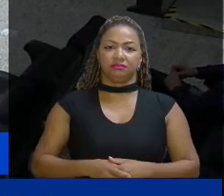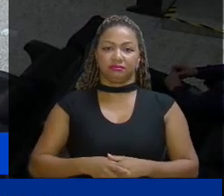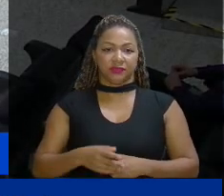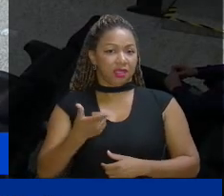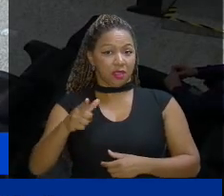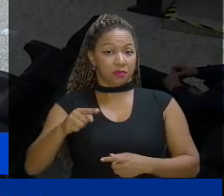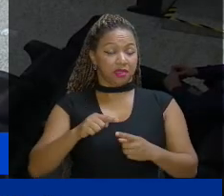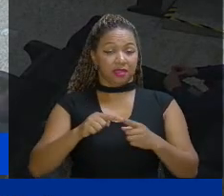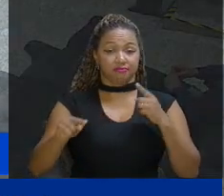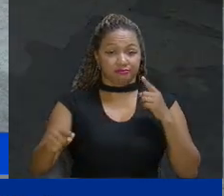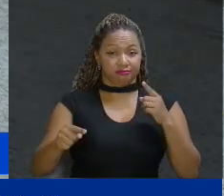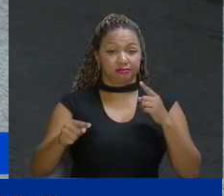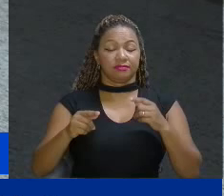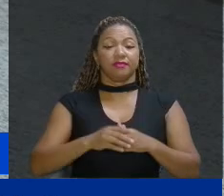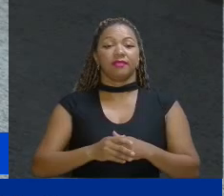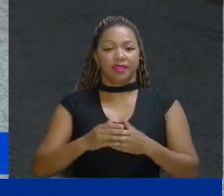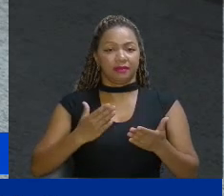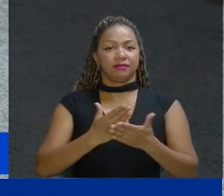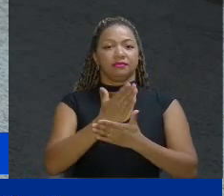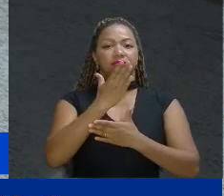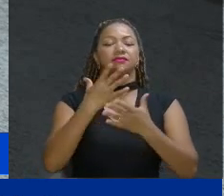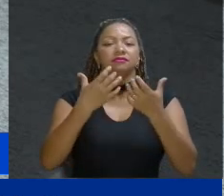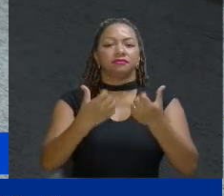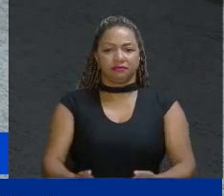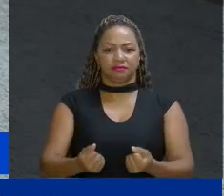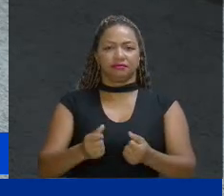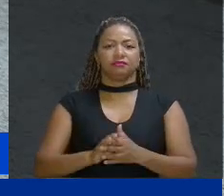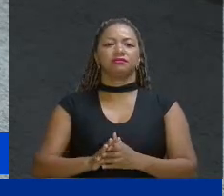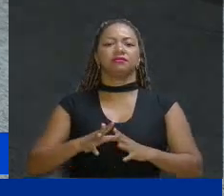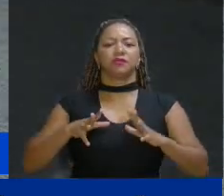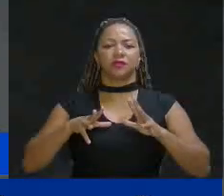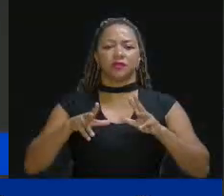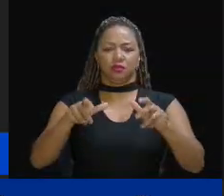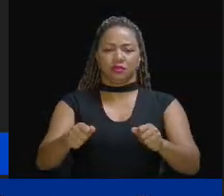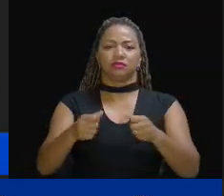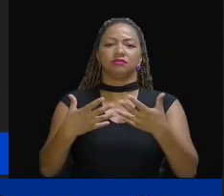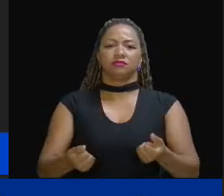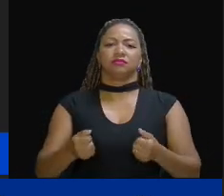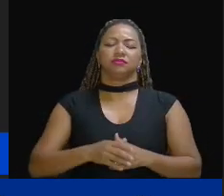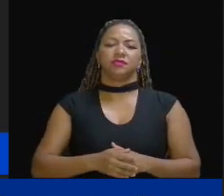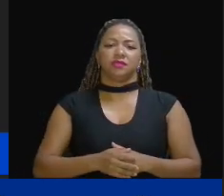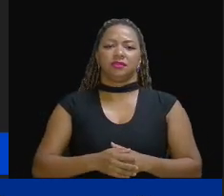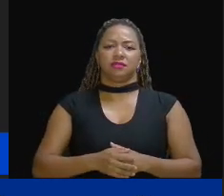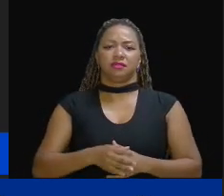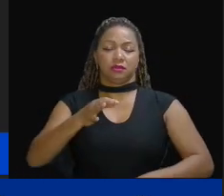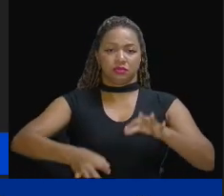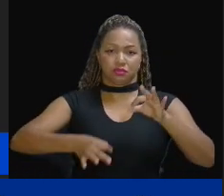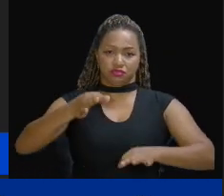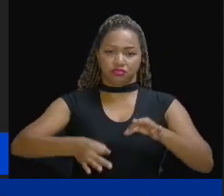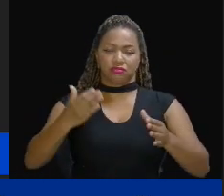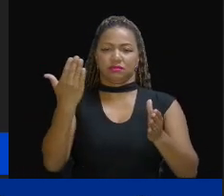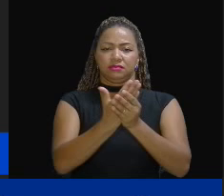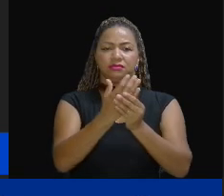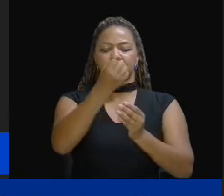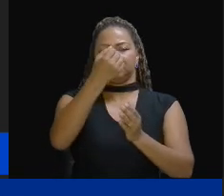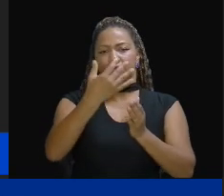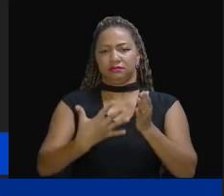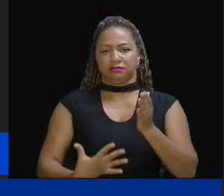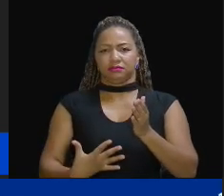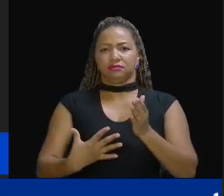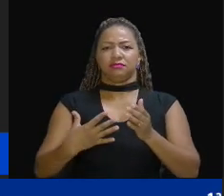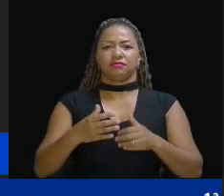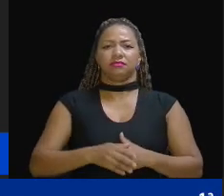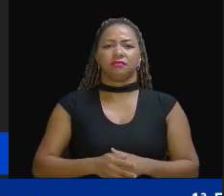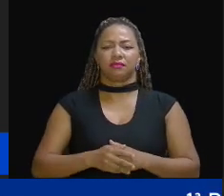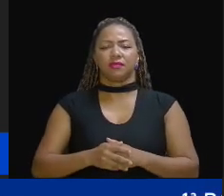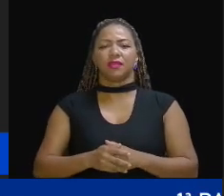Não havendo objeção, declaro aprovada a unanimidade. Em julgamento, o número 1 da pauta, embargos de declaração nos embargos de